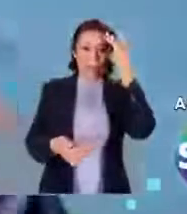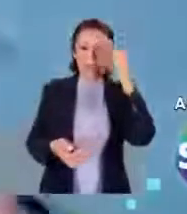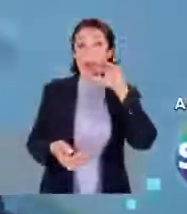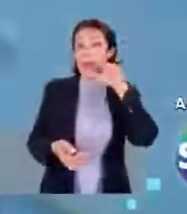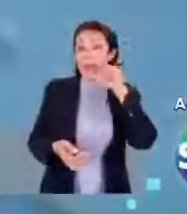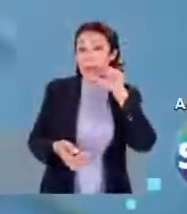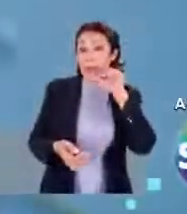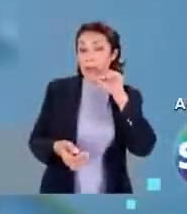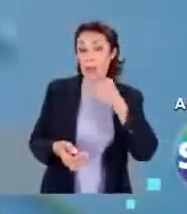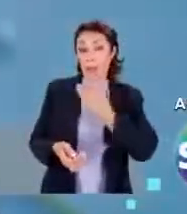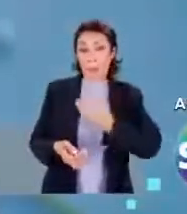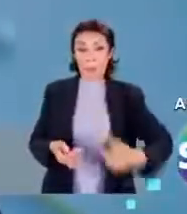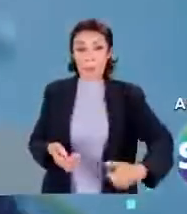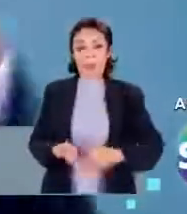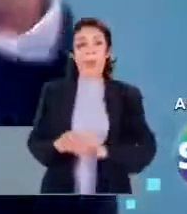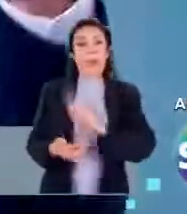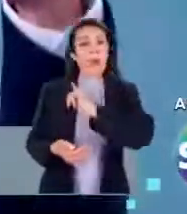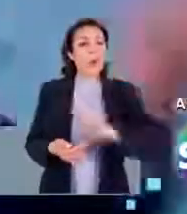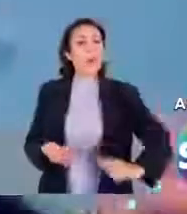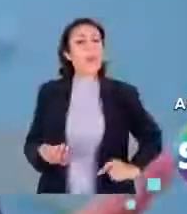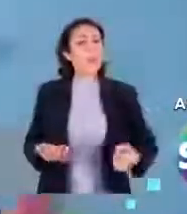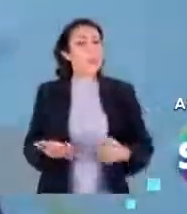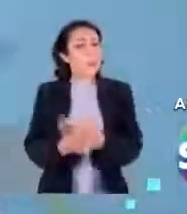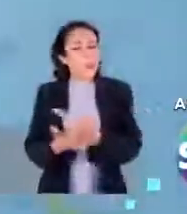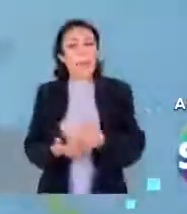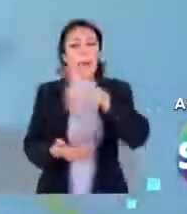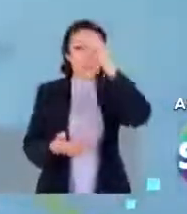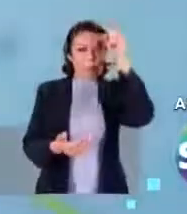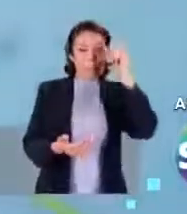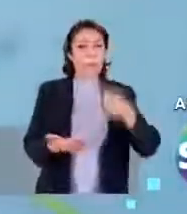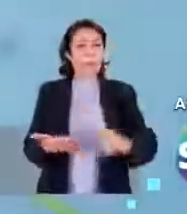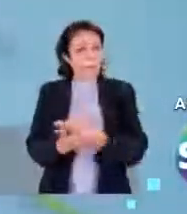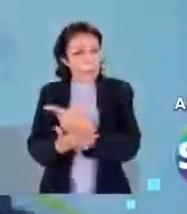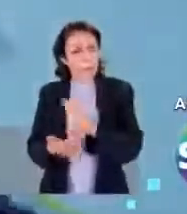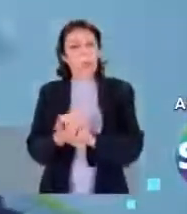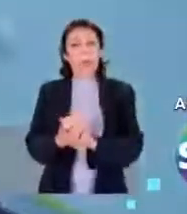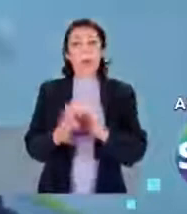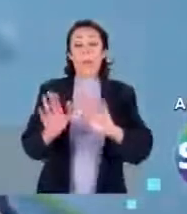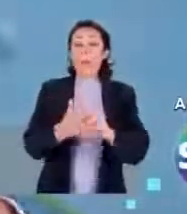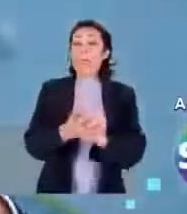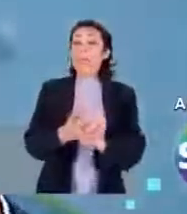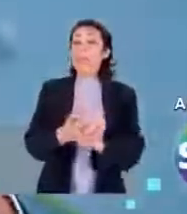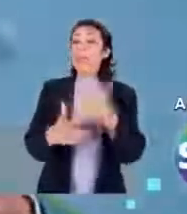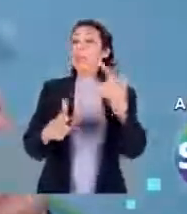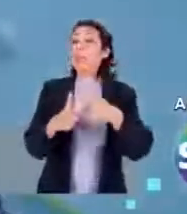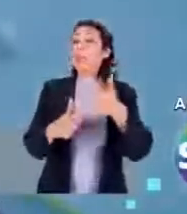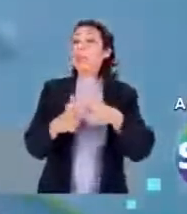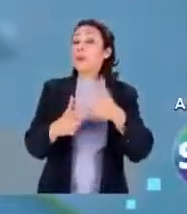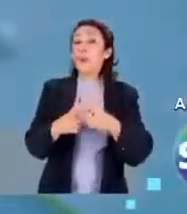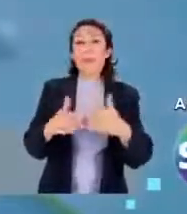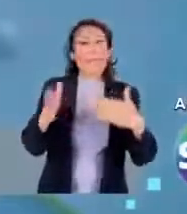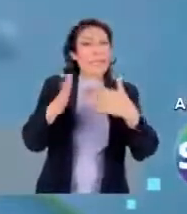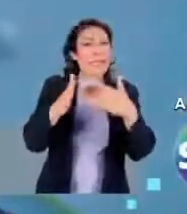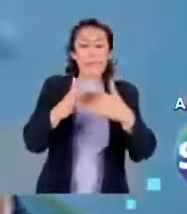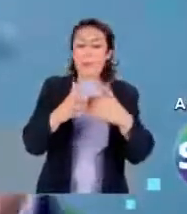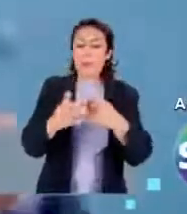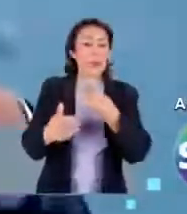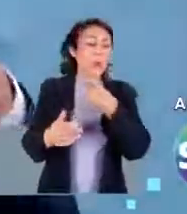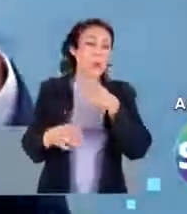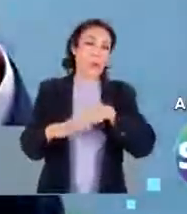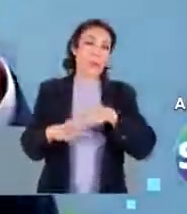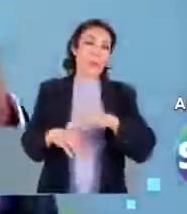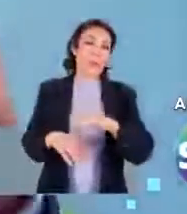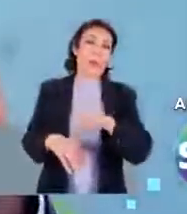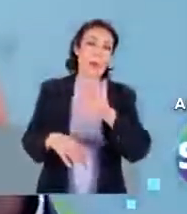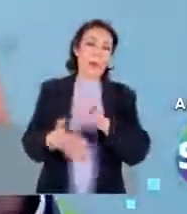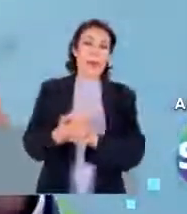governadores que estão compensando o buraco da conta são os prefeitos que estão compensando o buraco da conta só que eles estão já no limite e não poder fazer então eu preciso